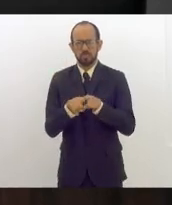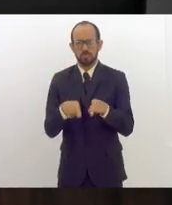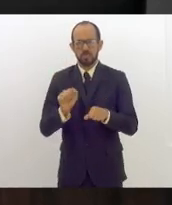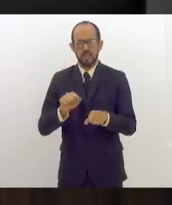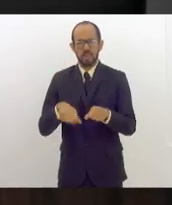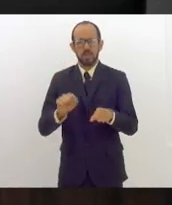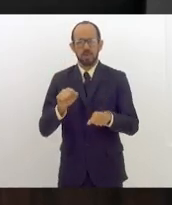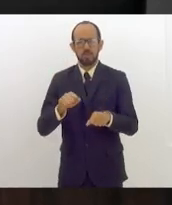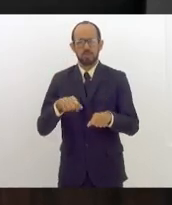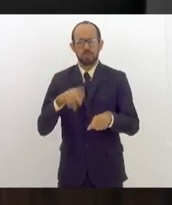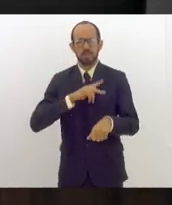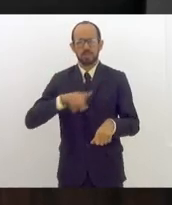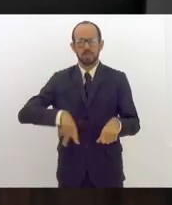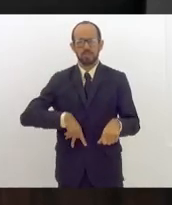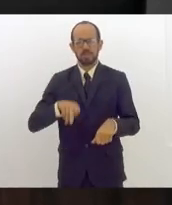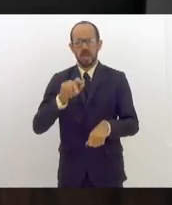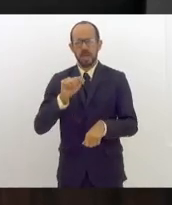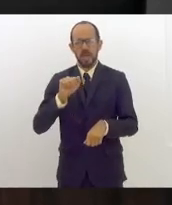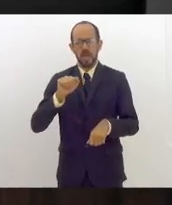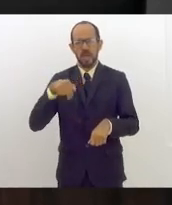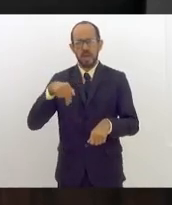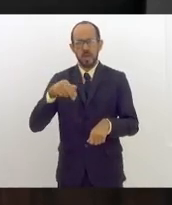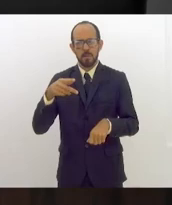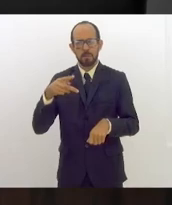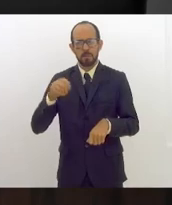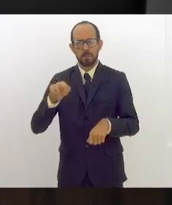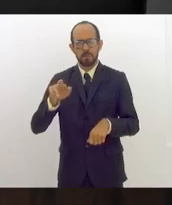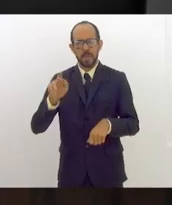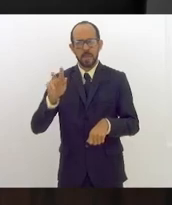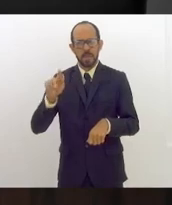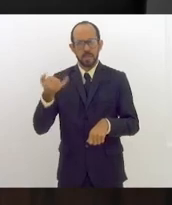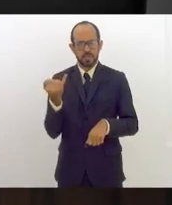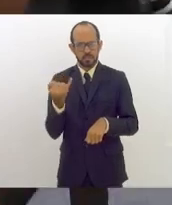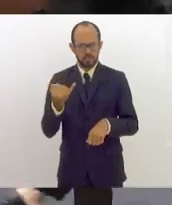Ampére do Dr Cláudio Henrique Seja bem vindo meu irmão